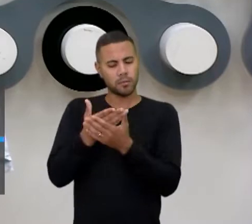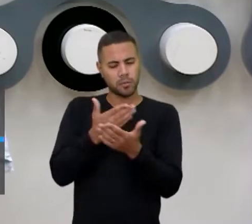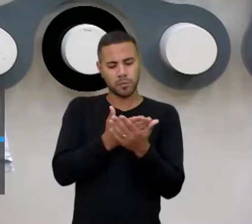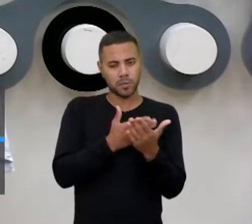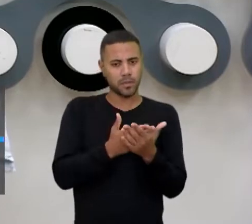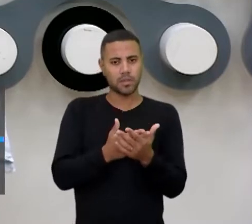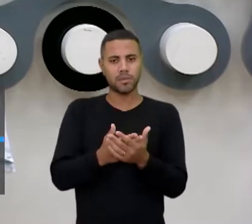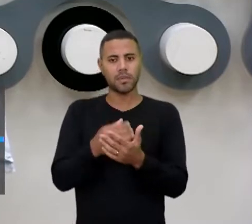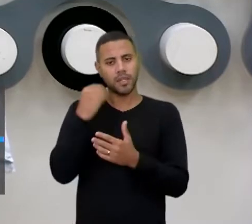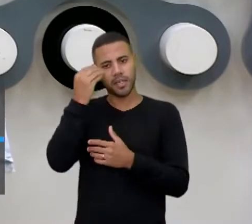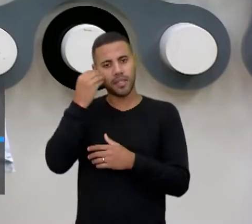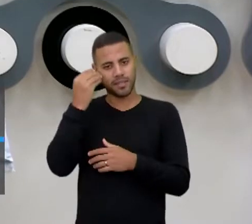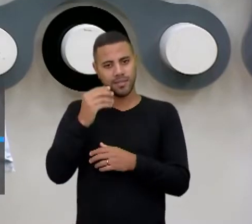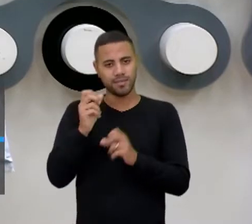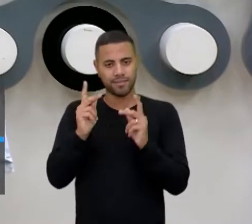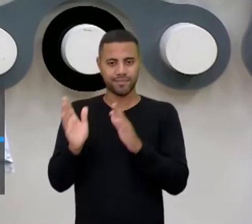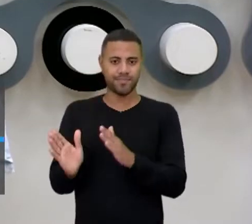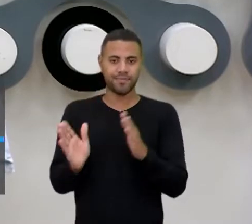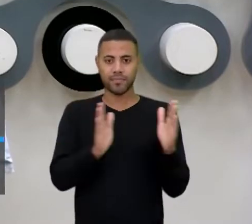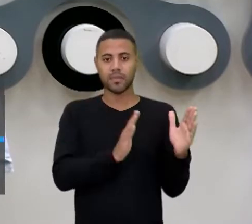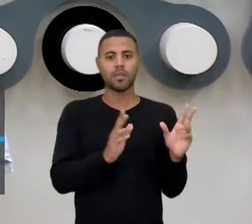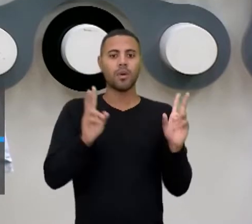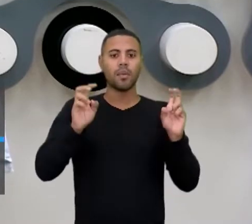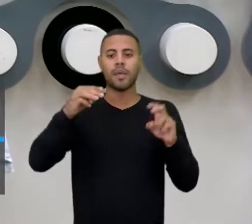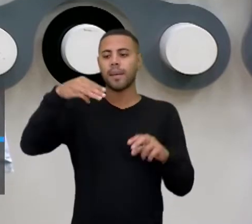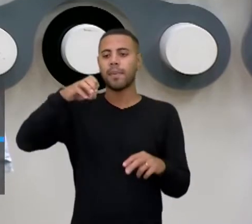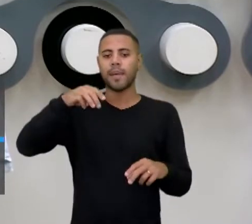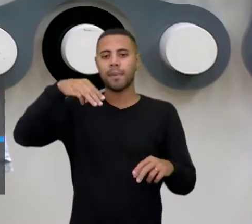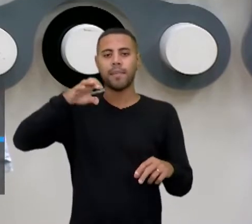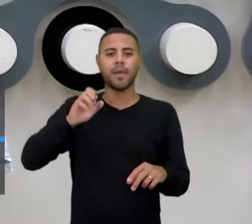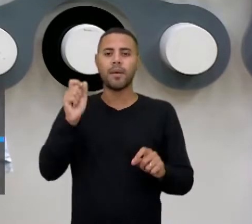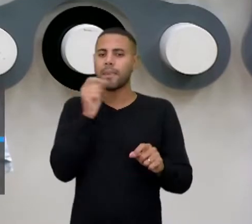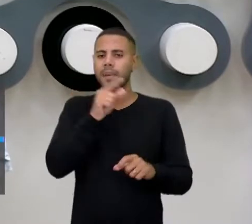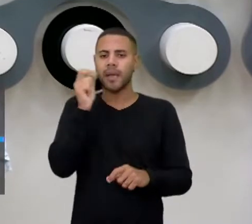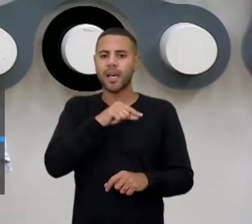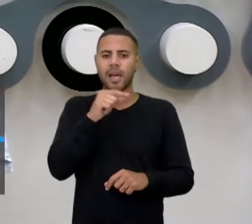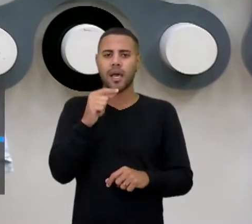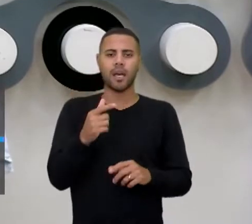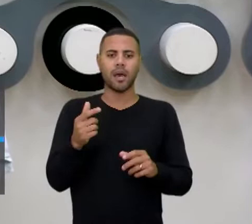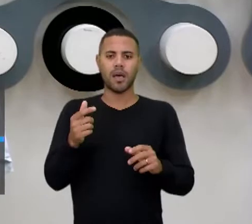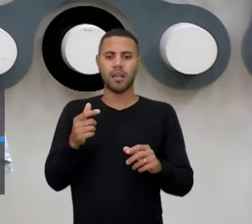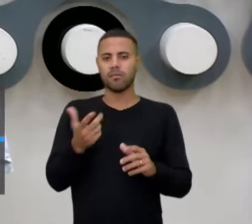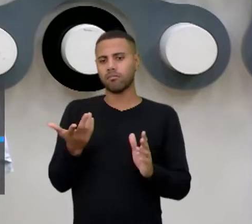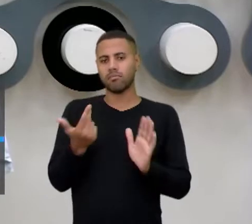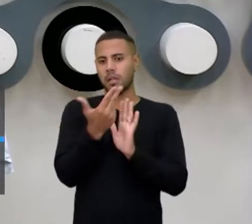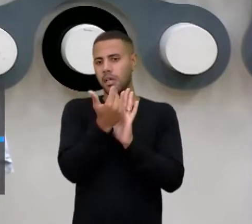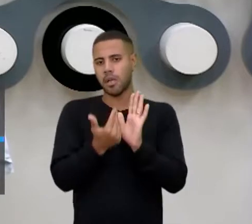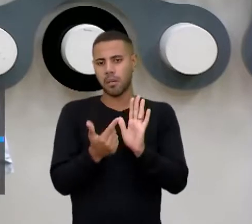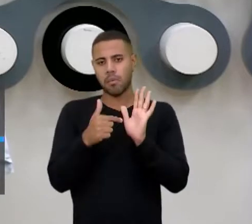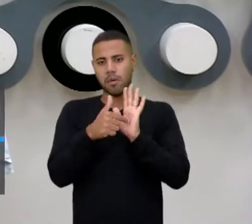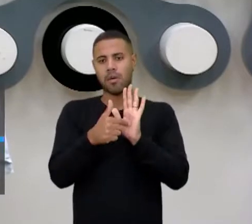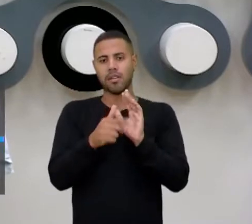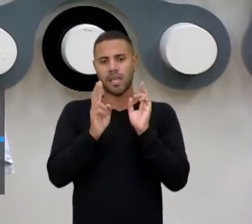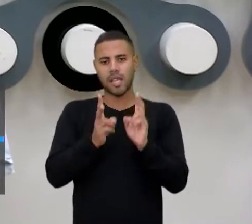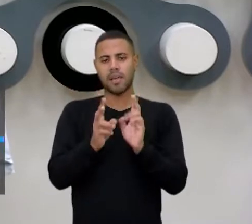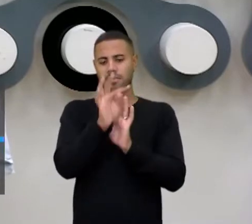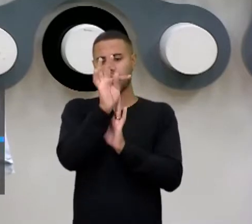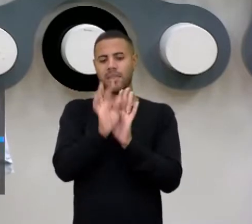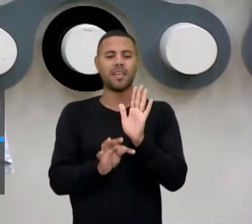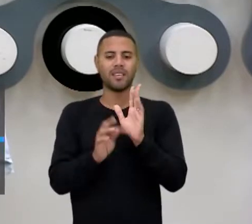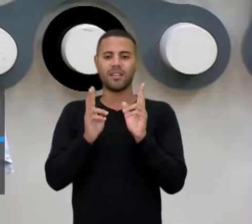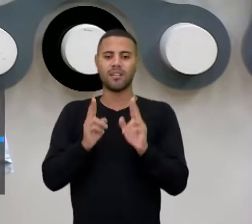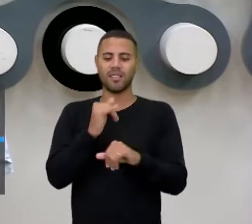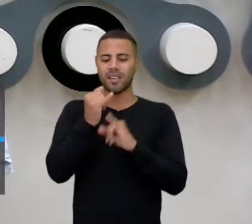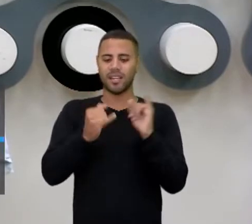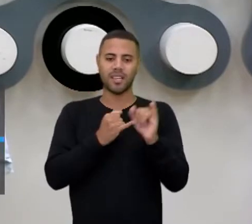falar também aqui sobre o meme, que é uma coisa que é o texto, né, dessa nova geração aí da internet e